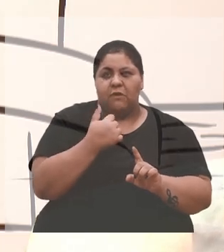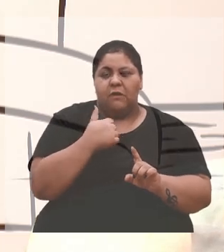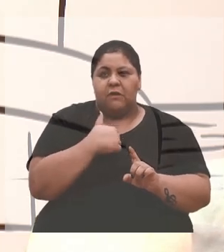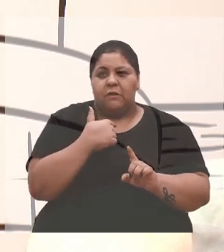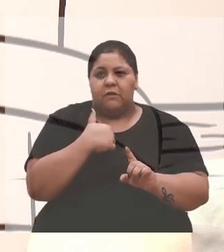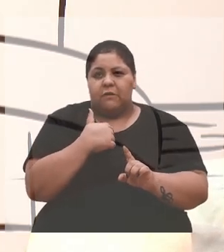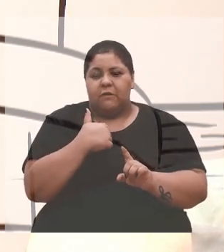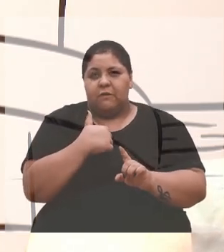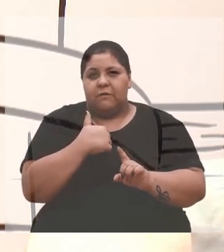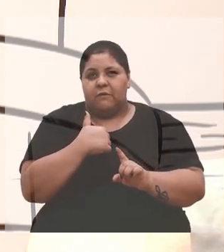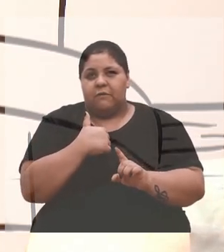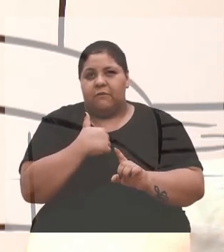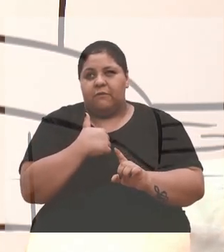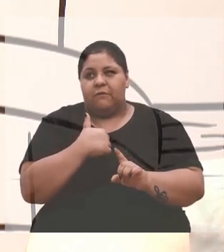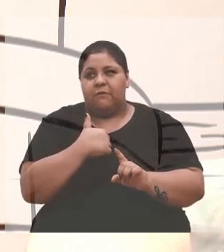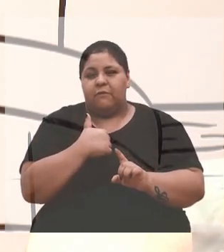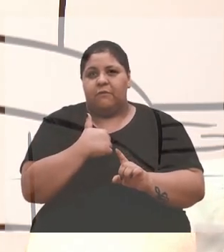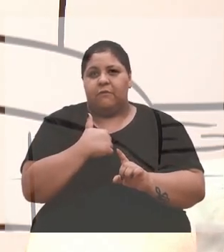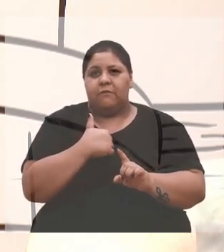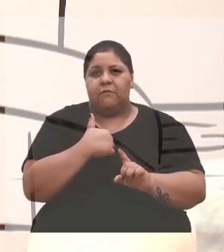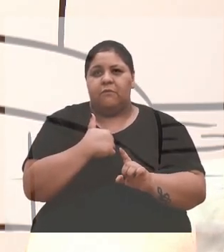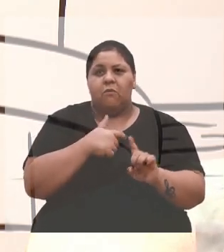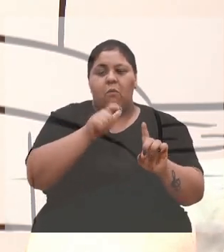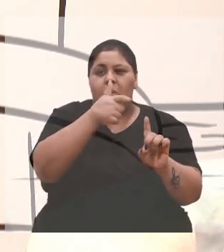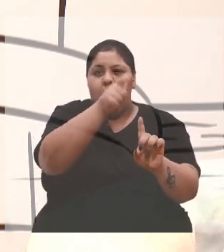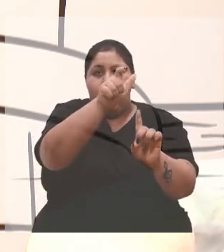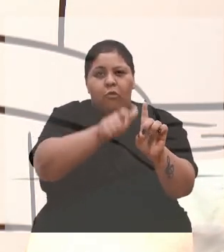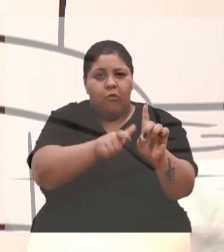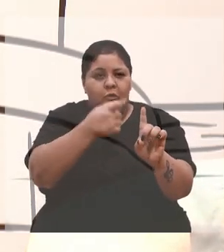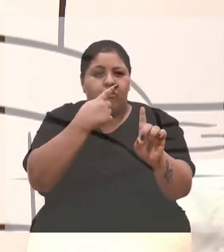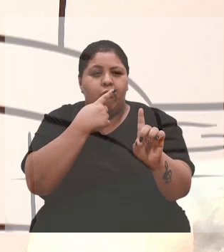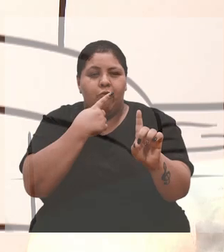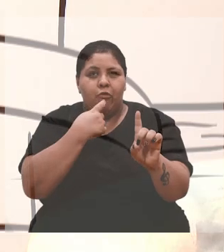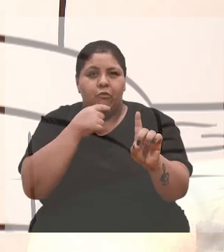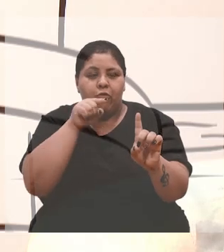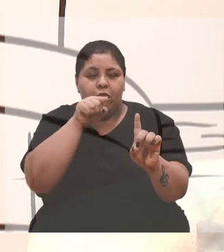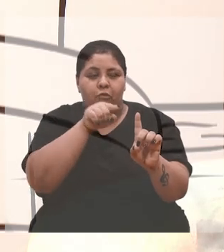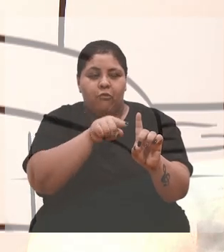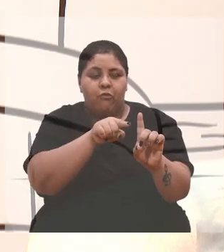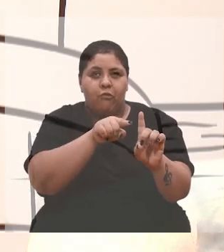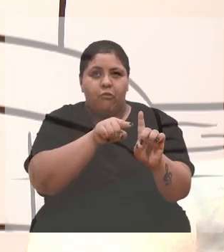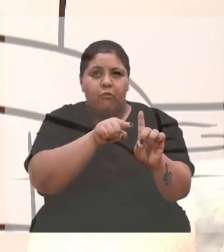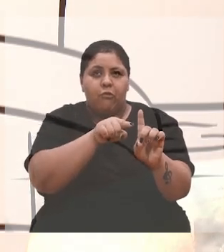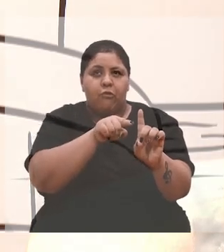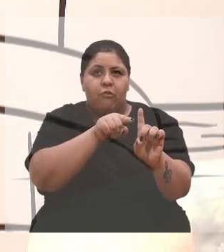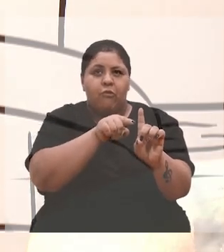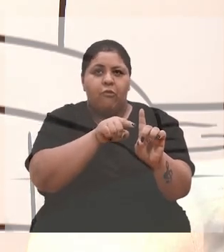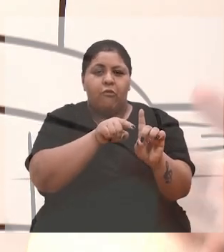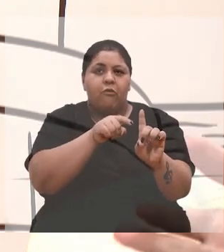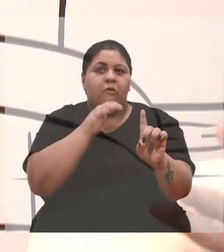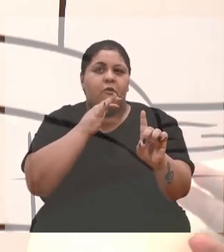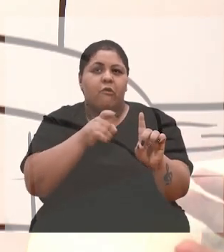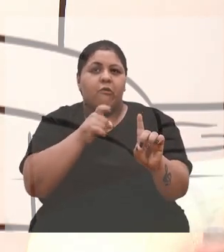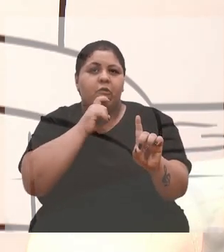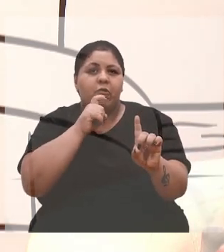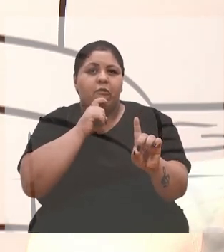eu venho pro outro personagem que é o vermelho, eu boto a cor verde. E daí eu mostro o verde